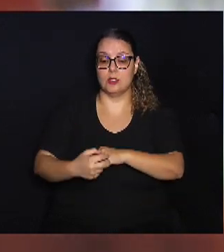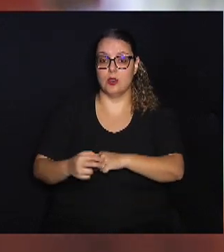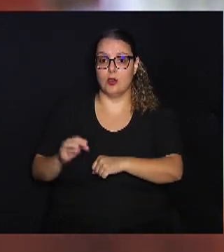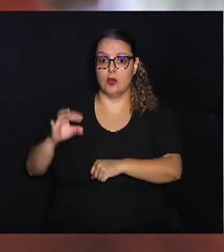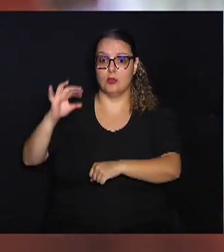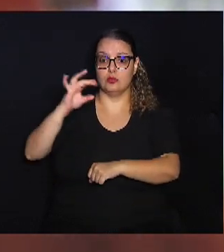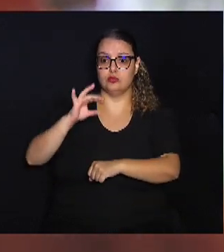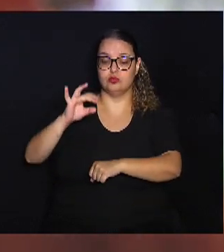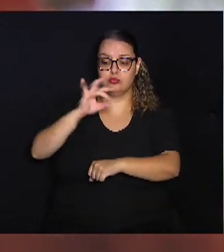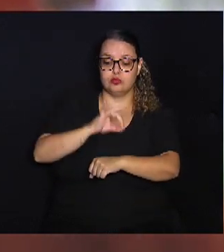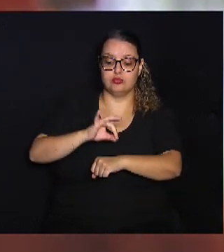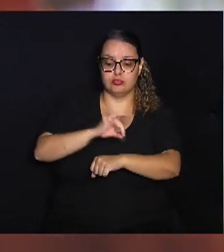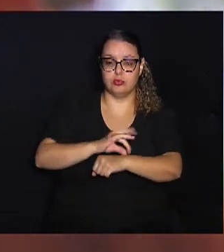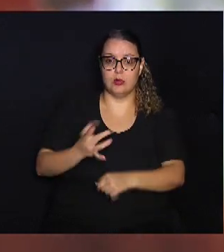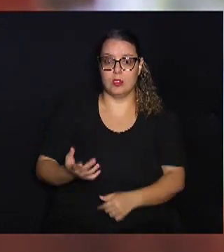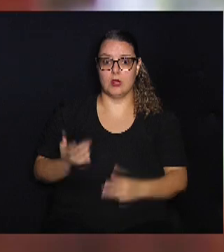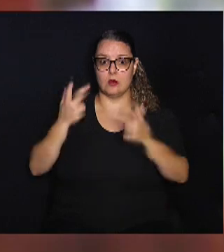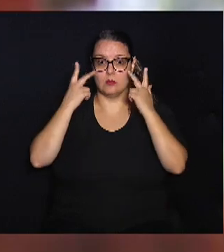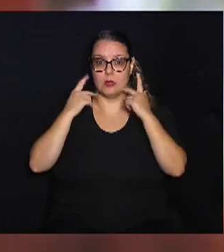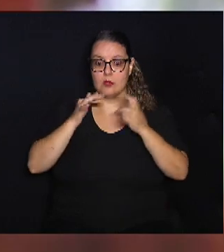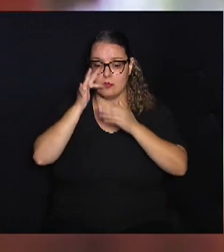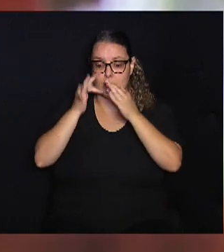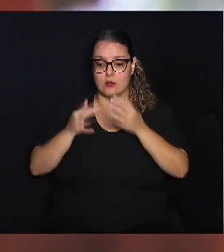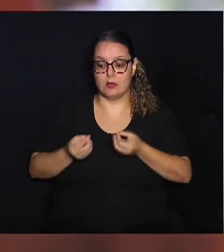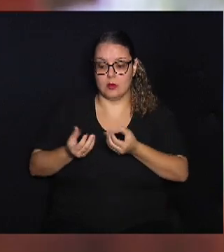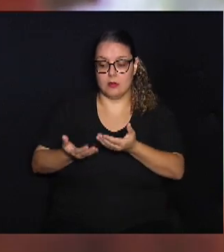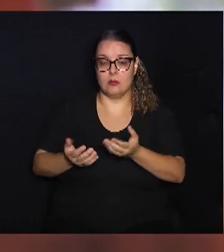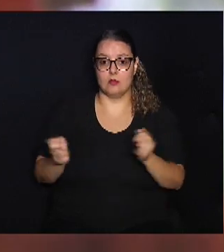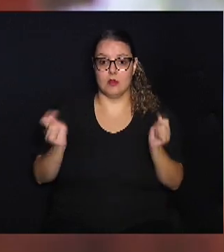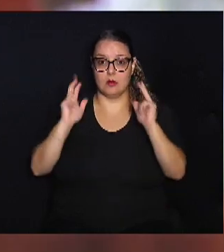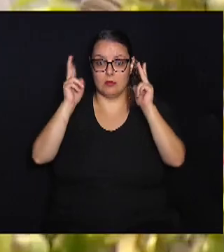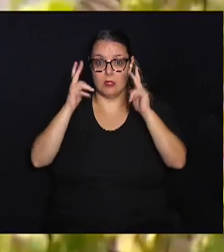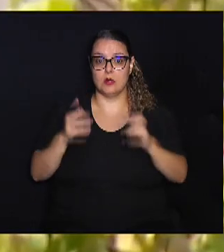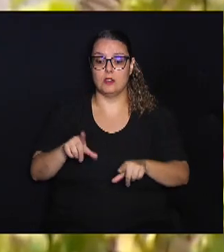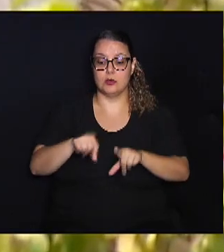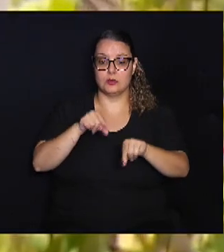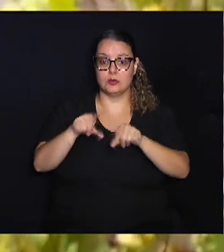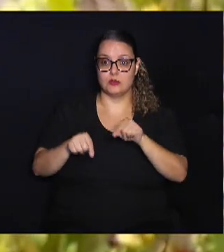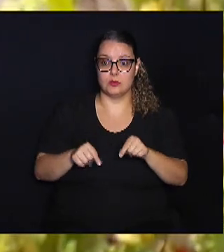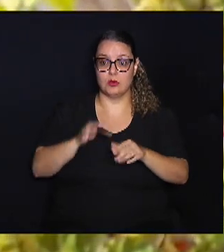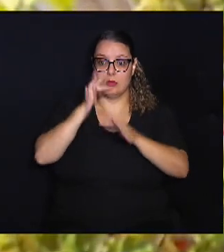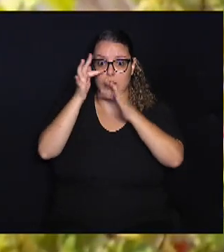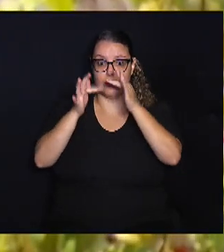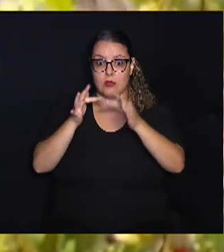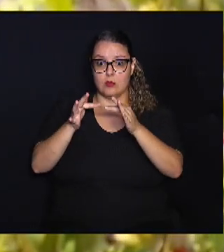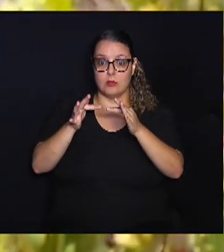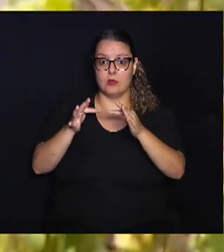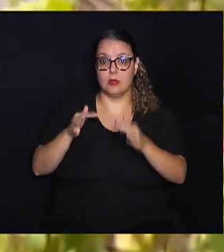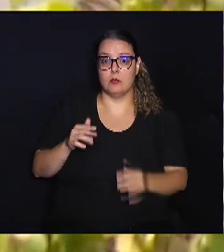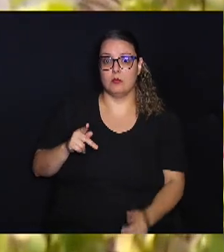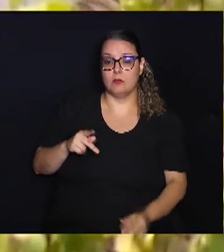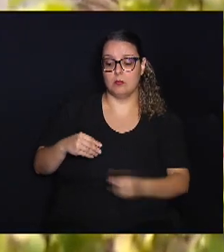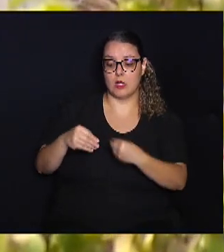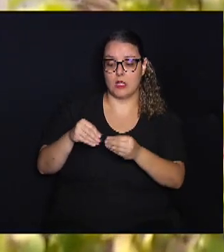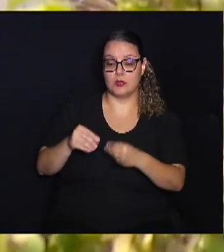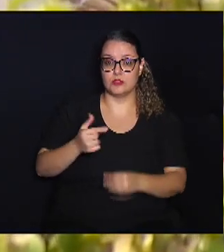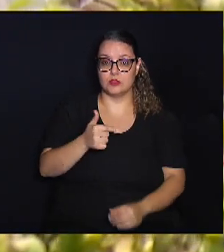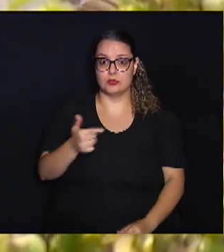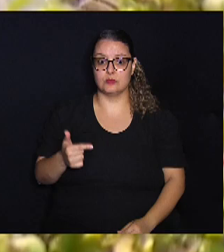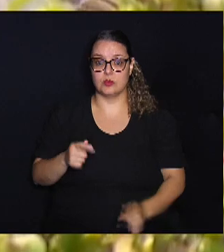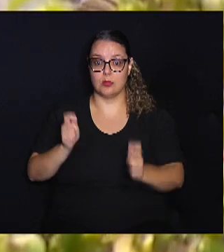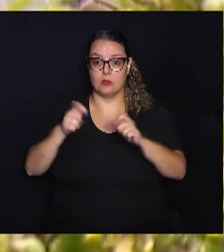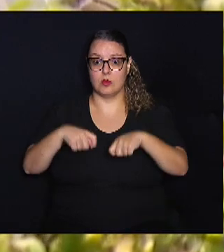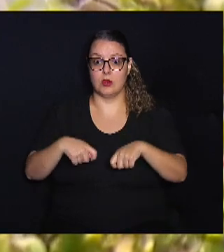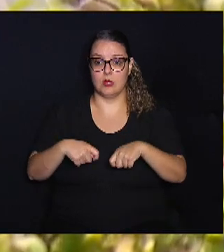é natural, a gente gosta de trazer flores, mas a gente precisa ficar atento e escolher flores de plástico que não tenha aí a